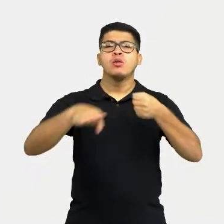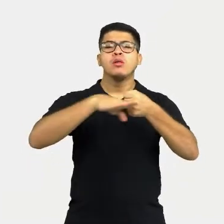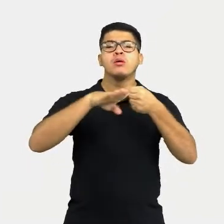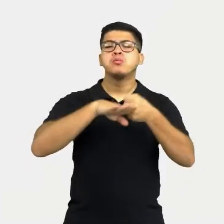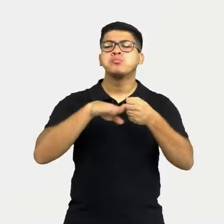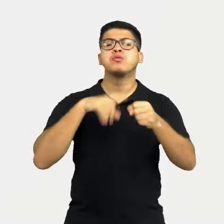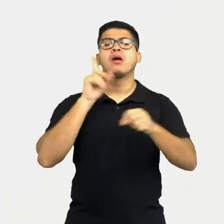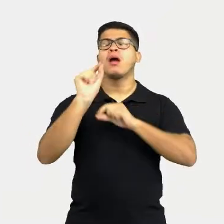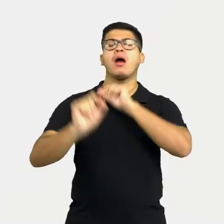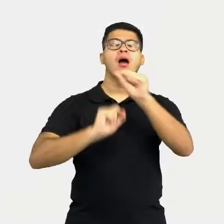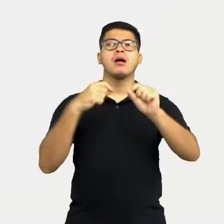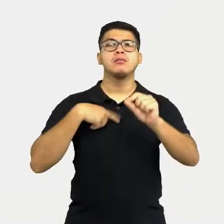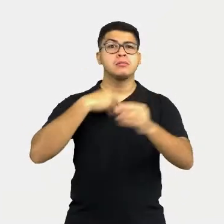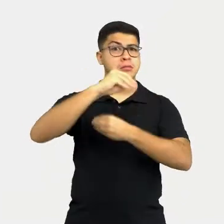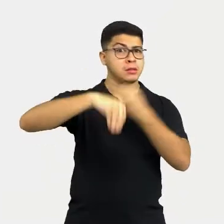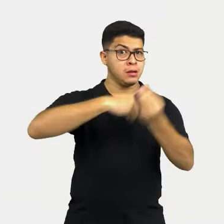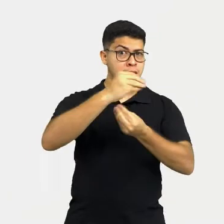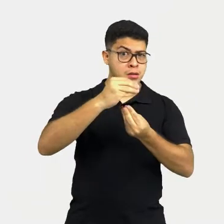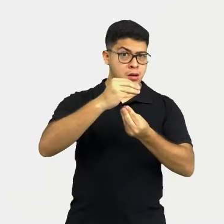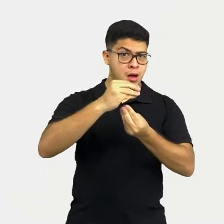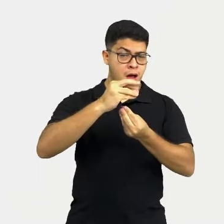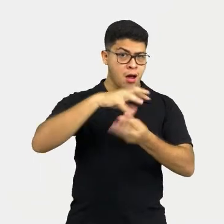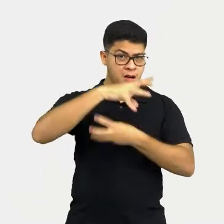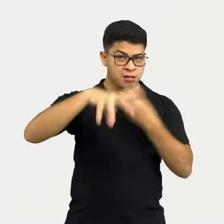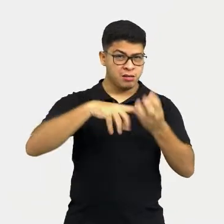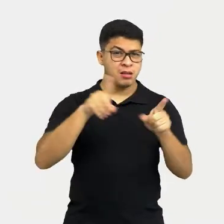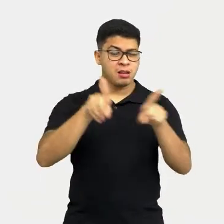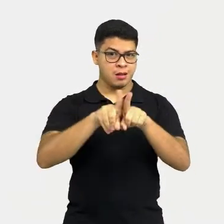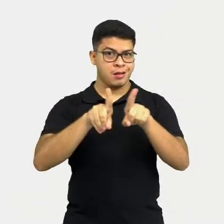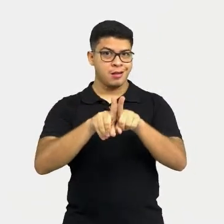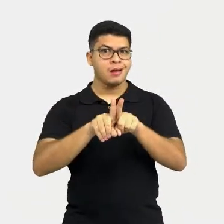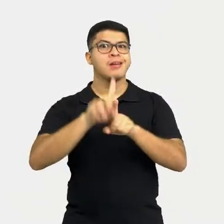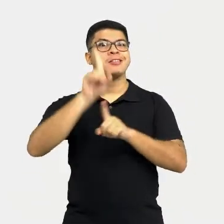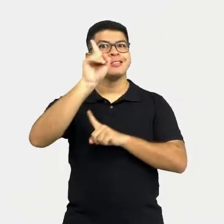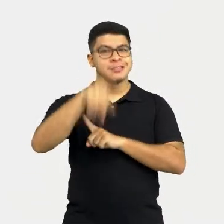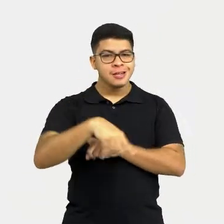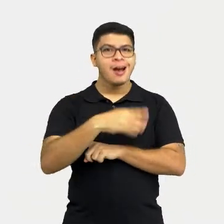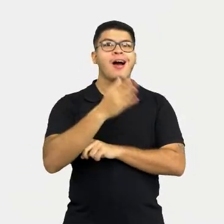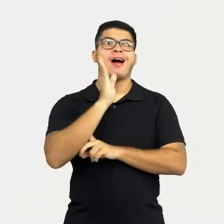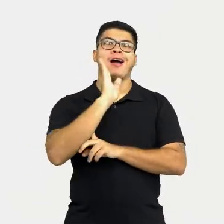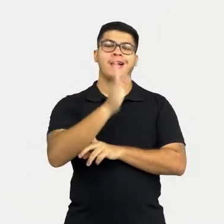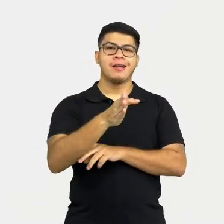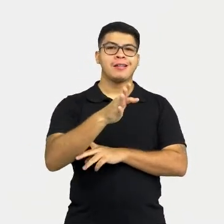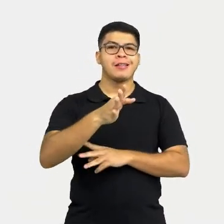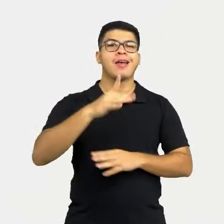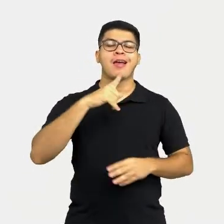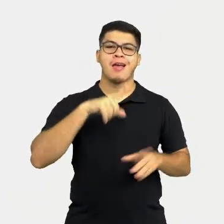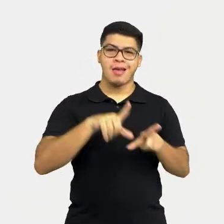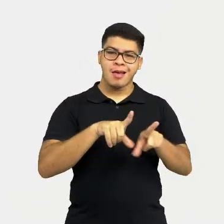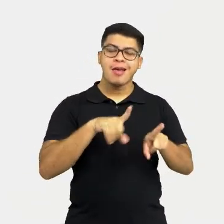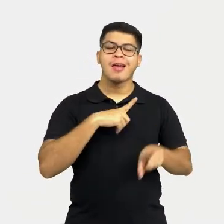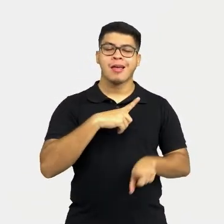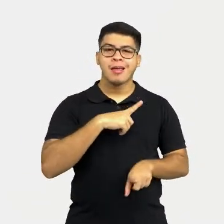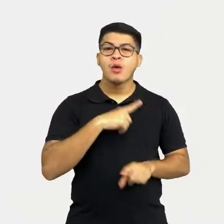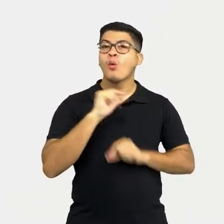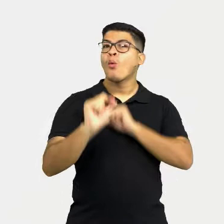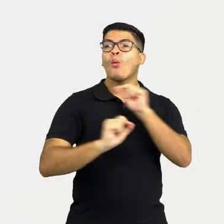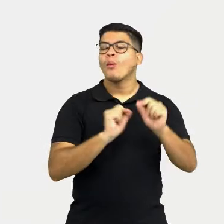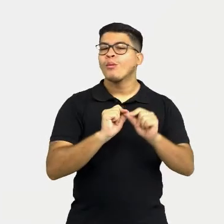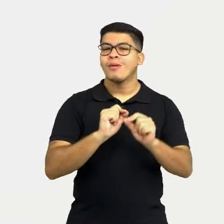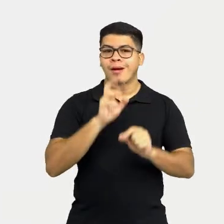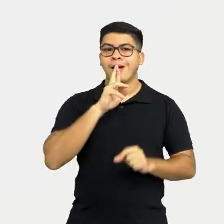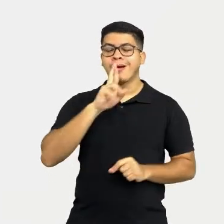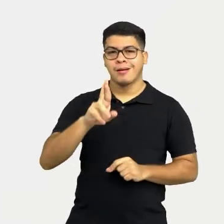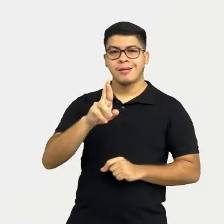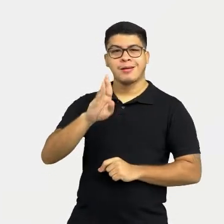da chamada crise da razão. Já está na cara que nós temos a resposta incorreta aí, né? Por